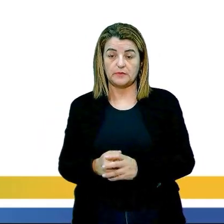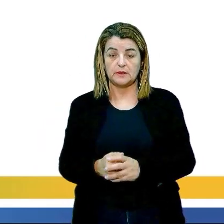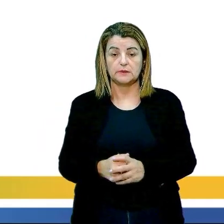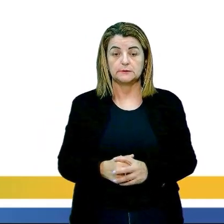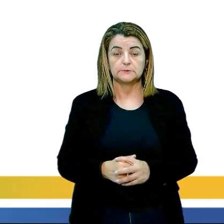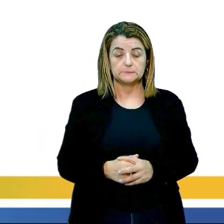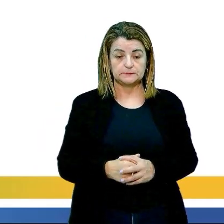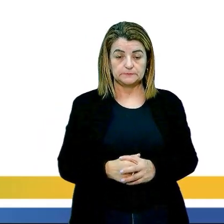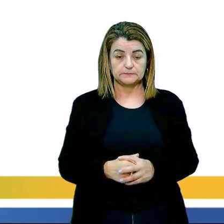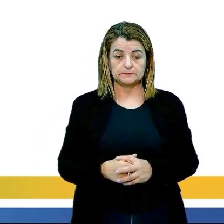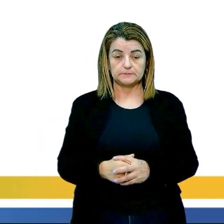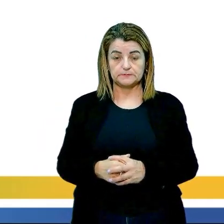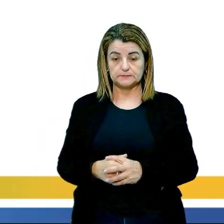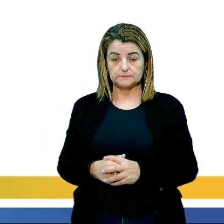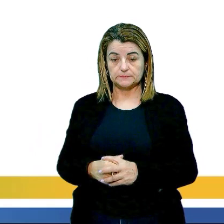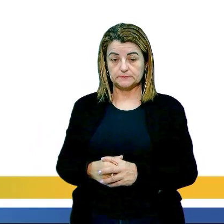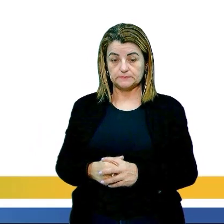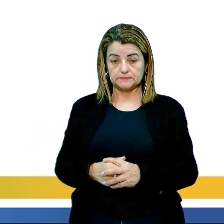espécie A.